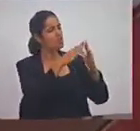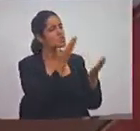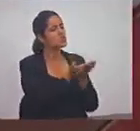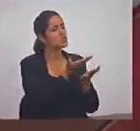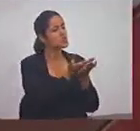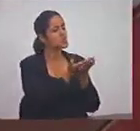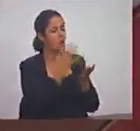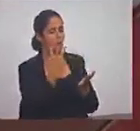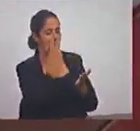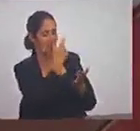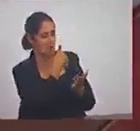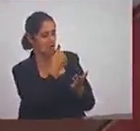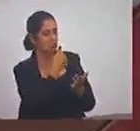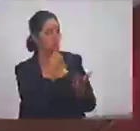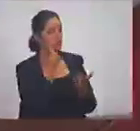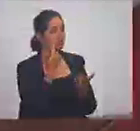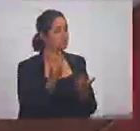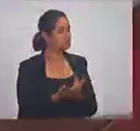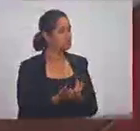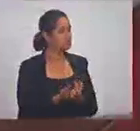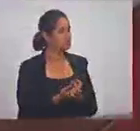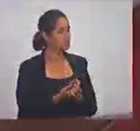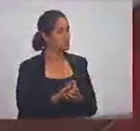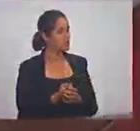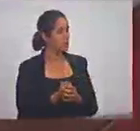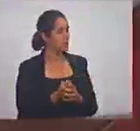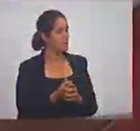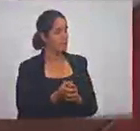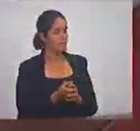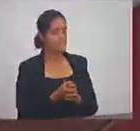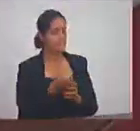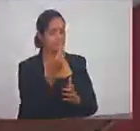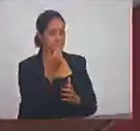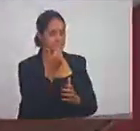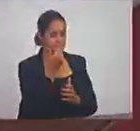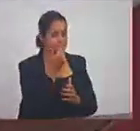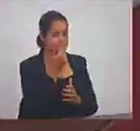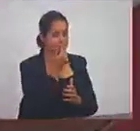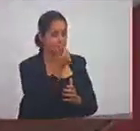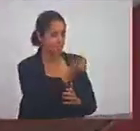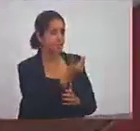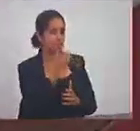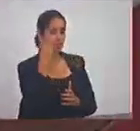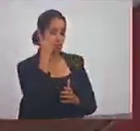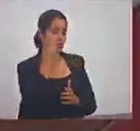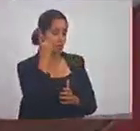beneficiar Votuporanga e região. Foi um pedido nosso, há dias atrás, ao deputado